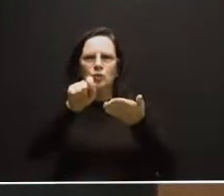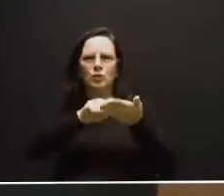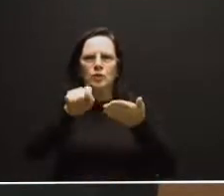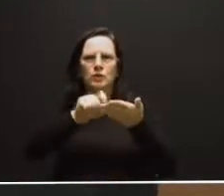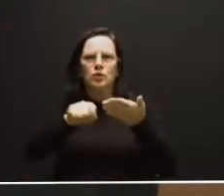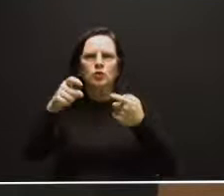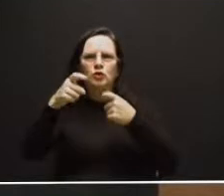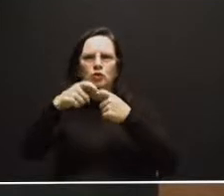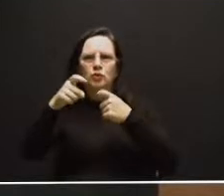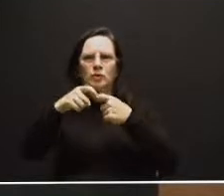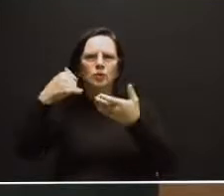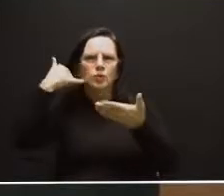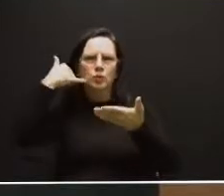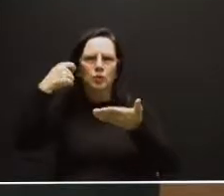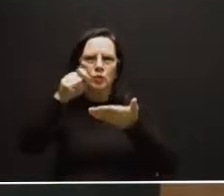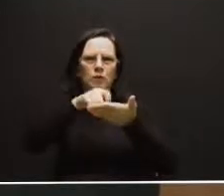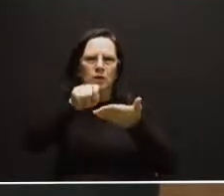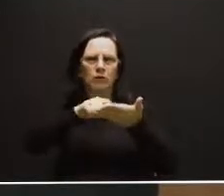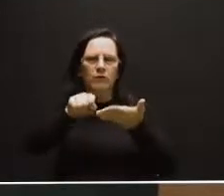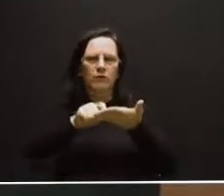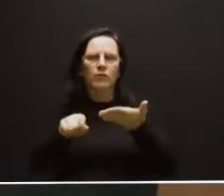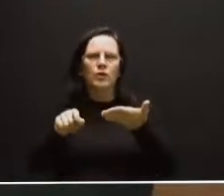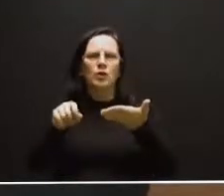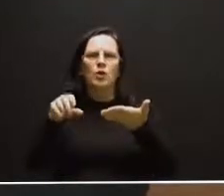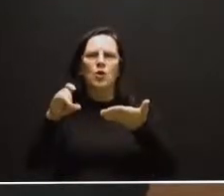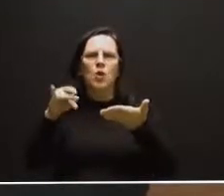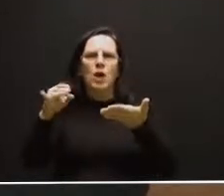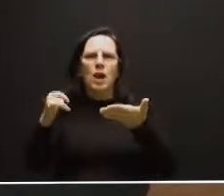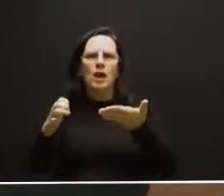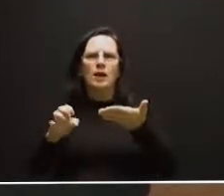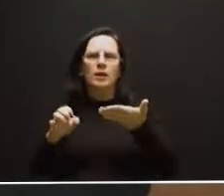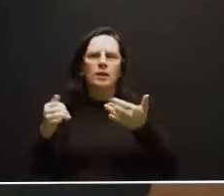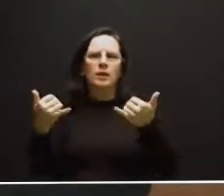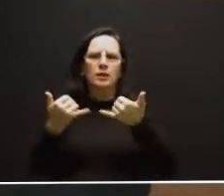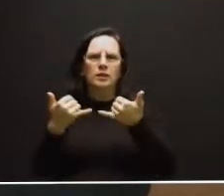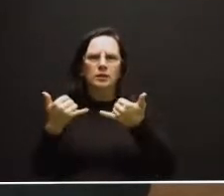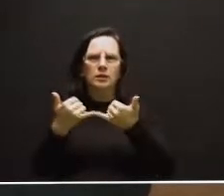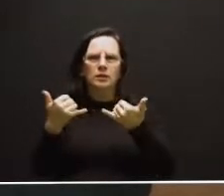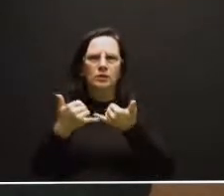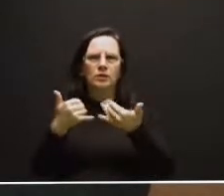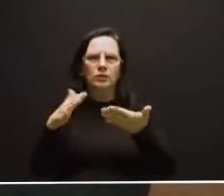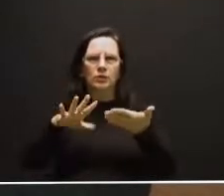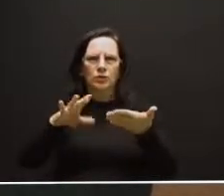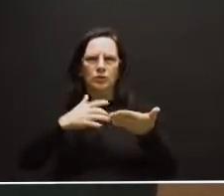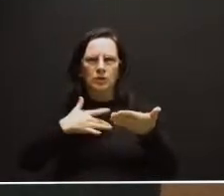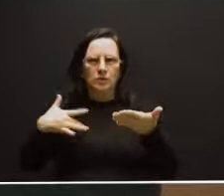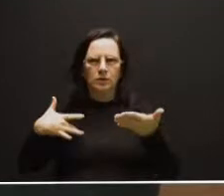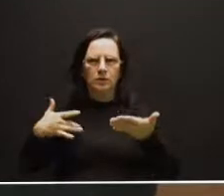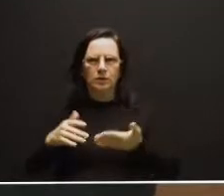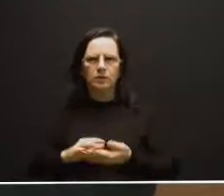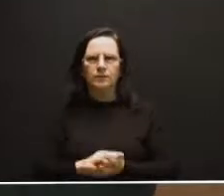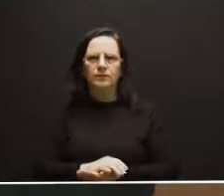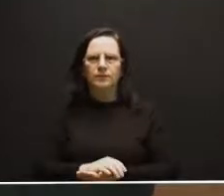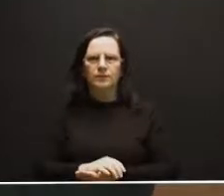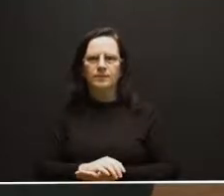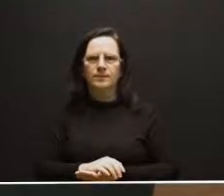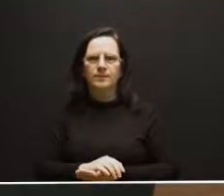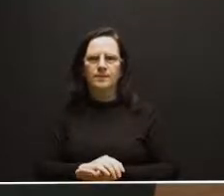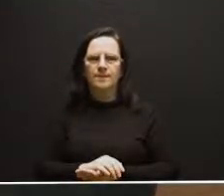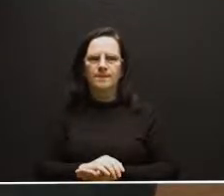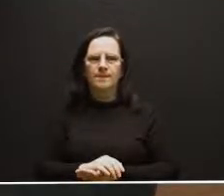exames por telefone online na rede municipal de saúde encaminhe-se